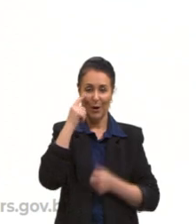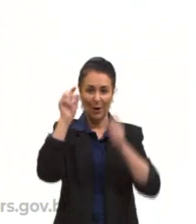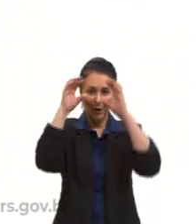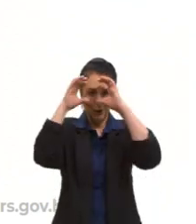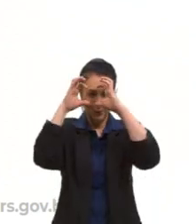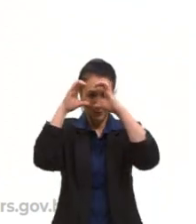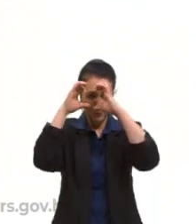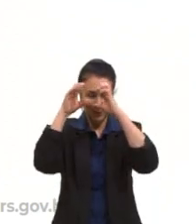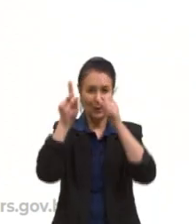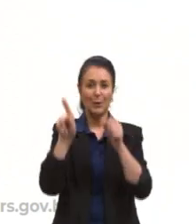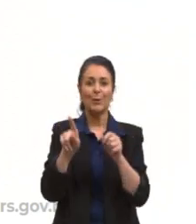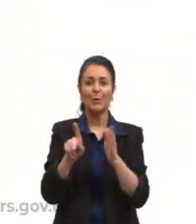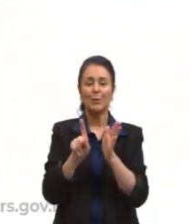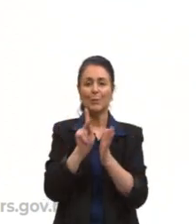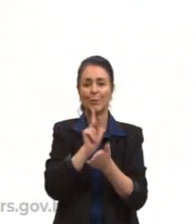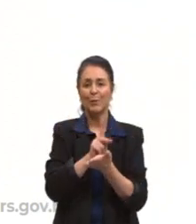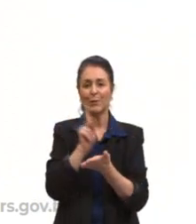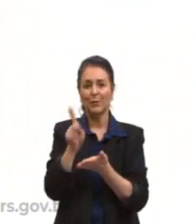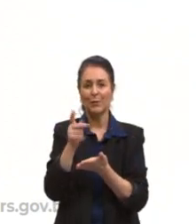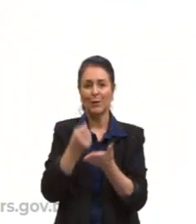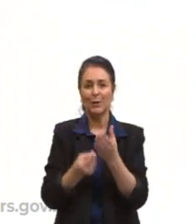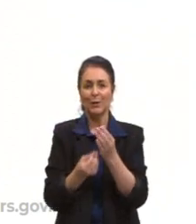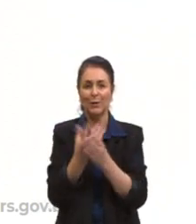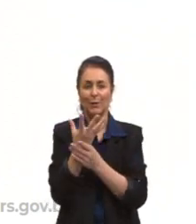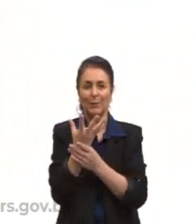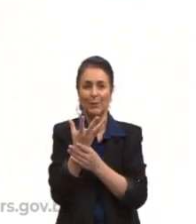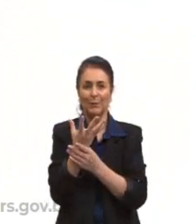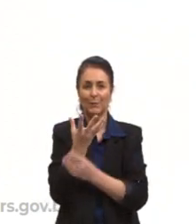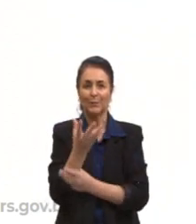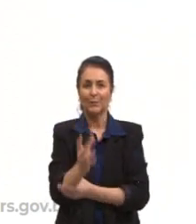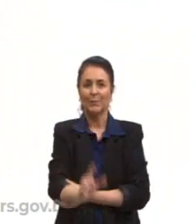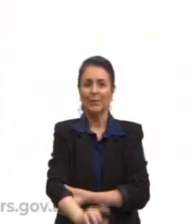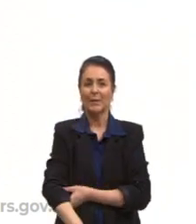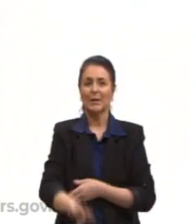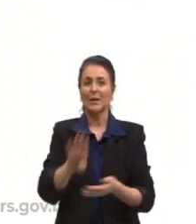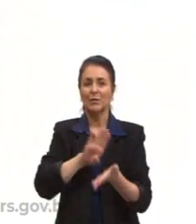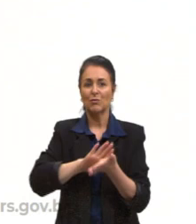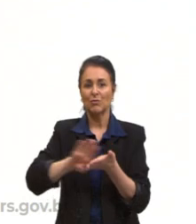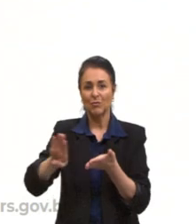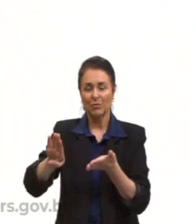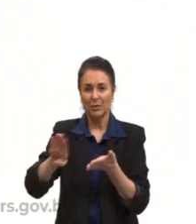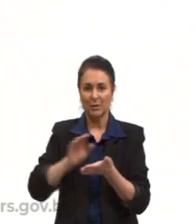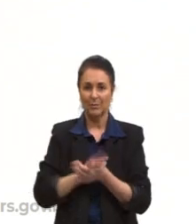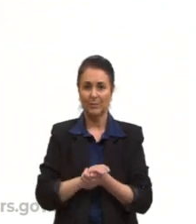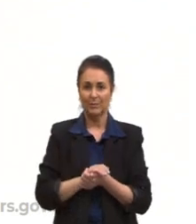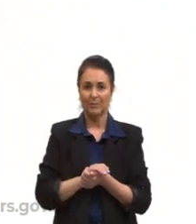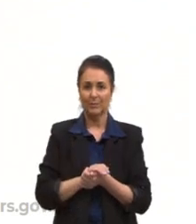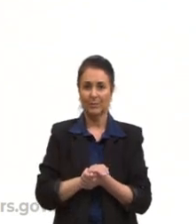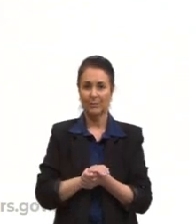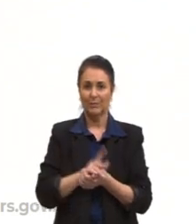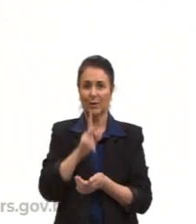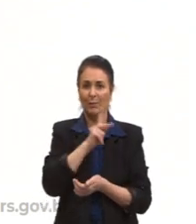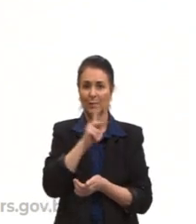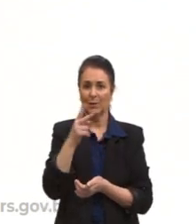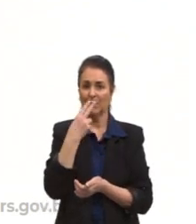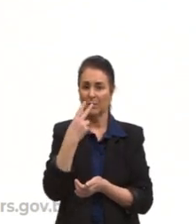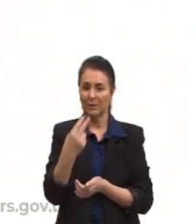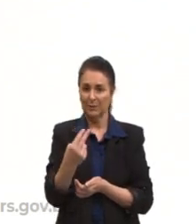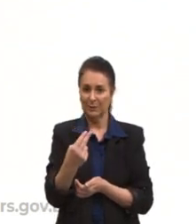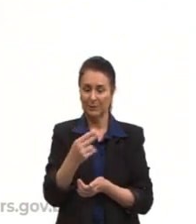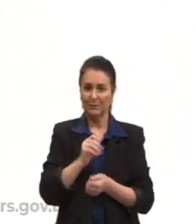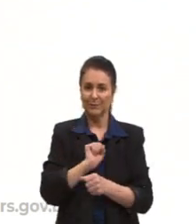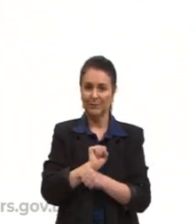a removeu aquilo que eu chego para vocês né Rei mudou a substância from Surface eu falei